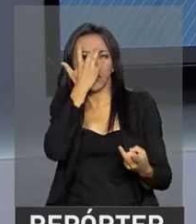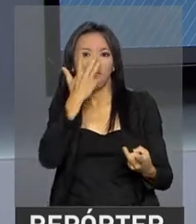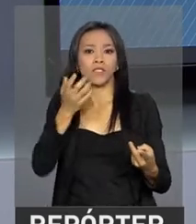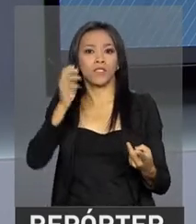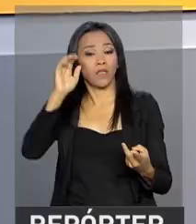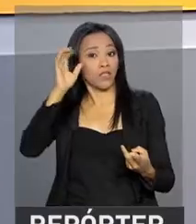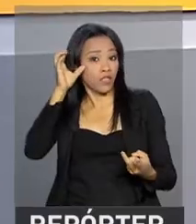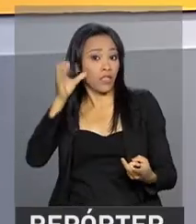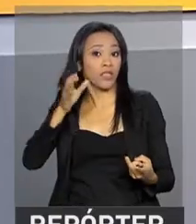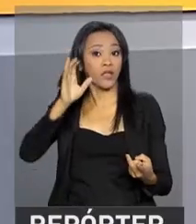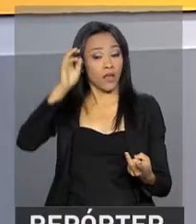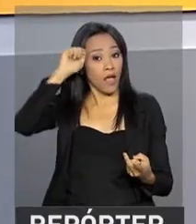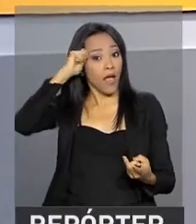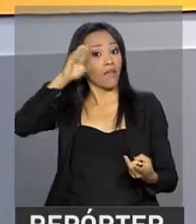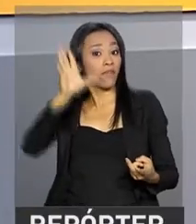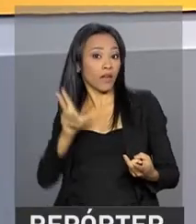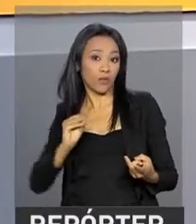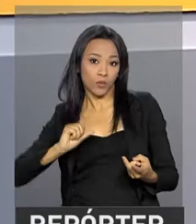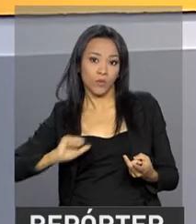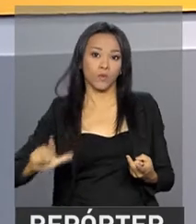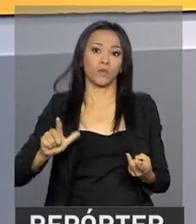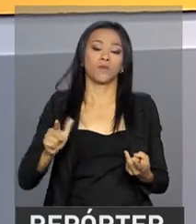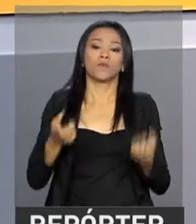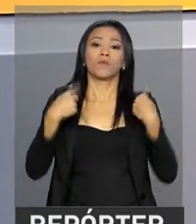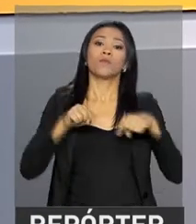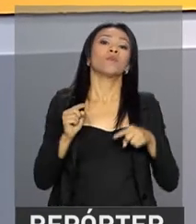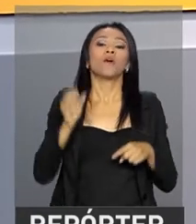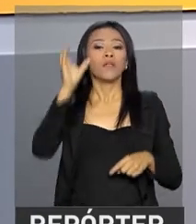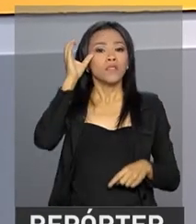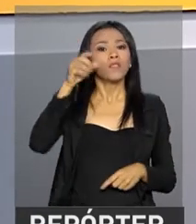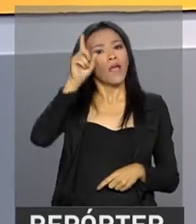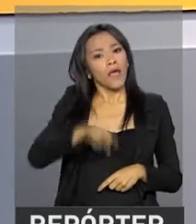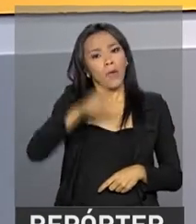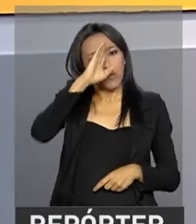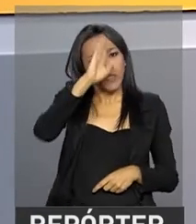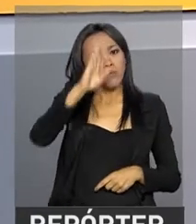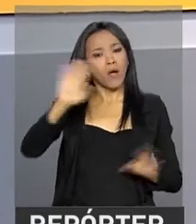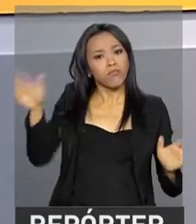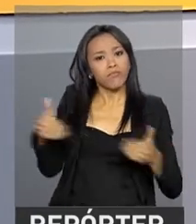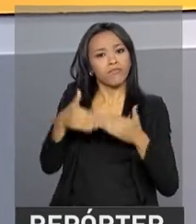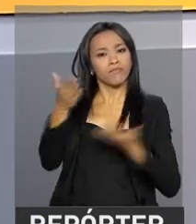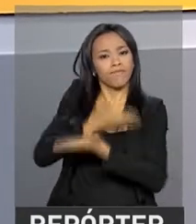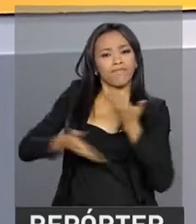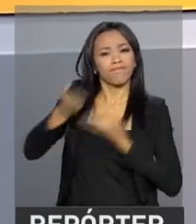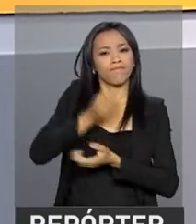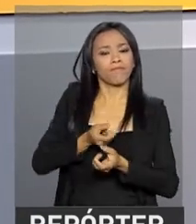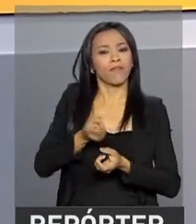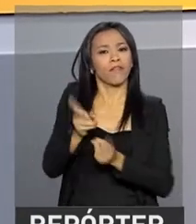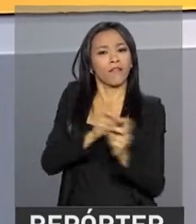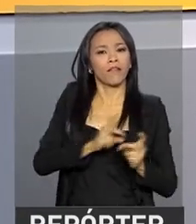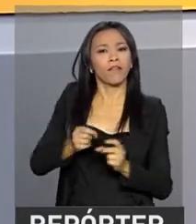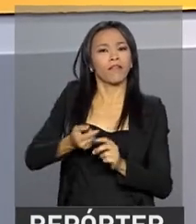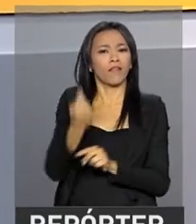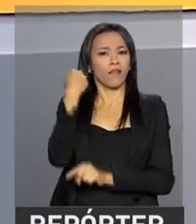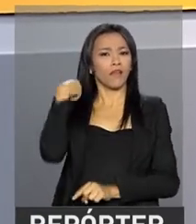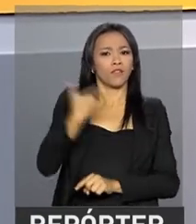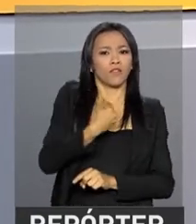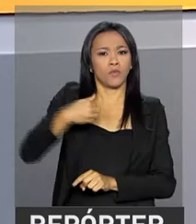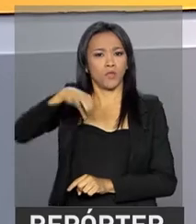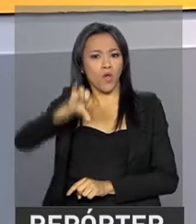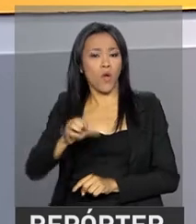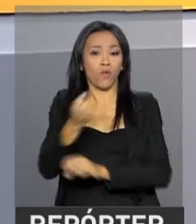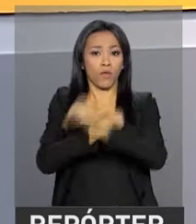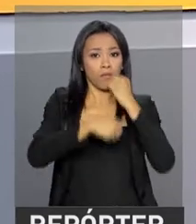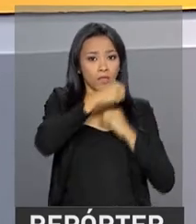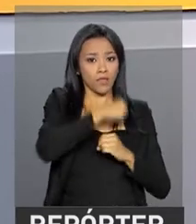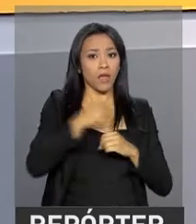Sul. A China é o maior parceiro comercial do Brasil desde 2009. No ano passado, o intercâmbio entre